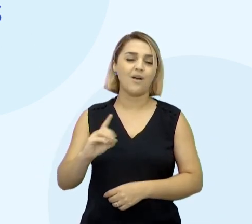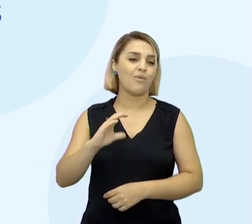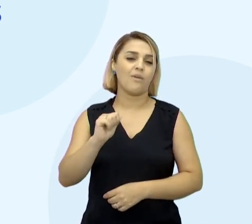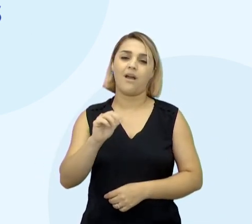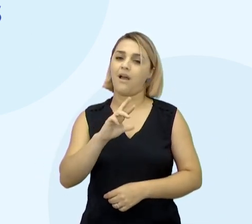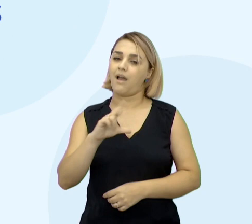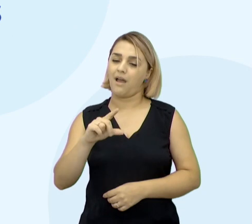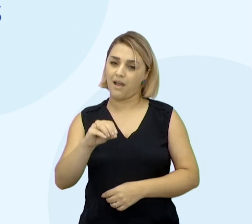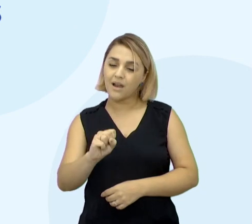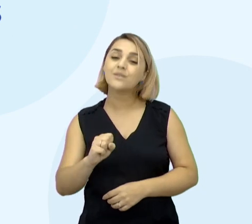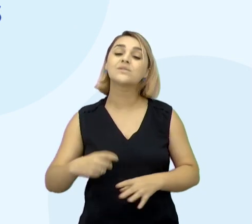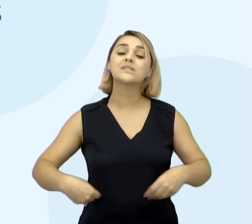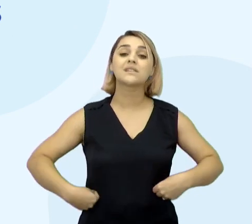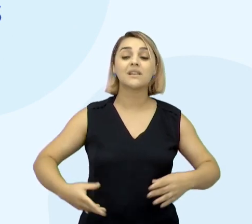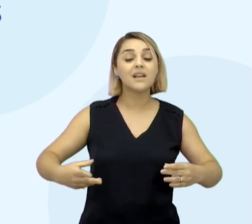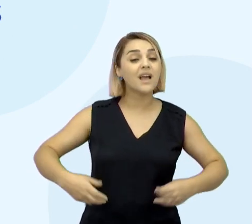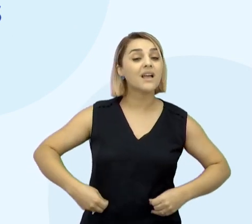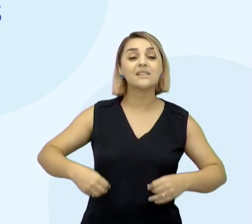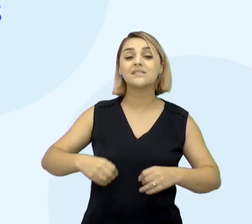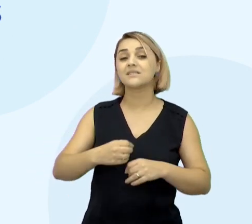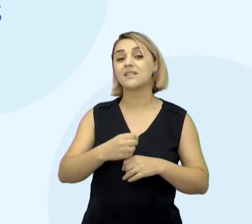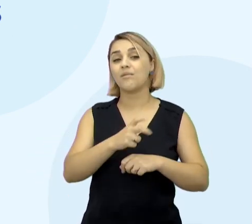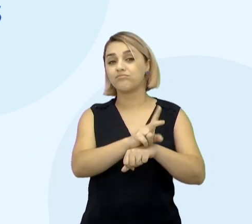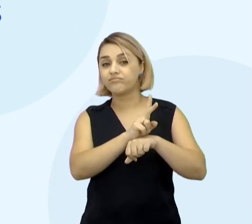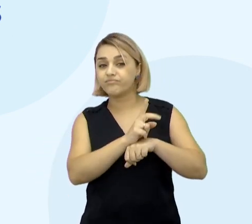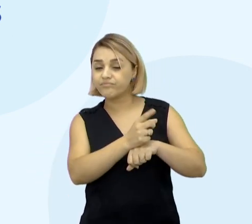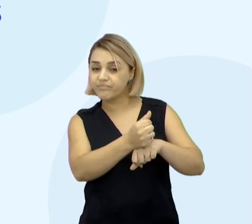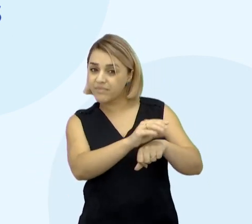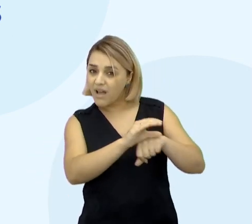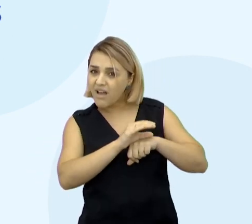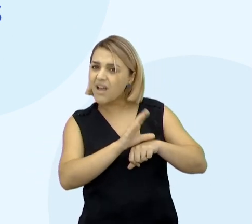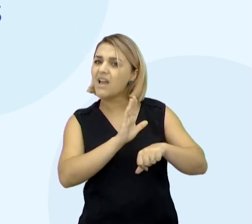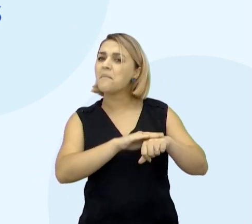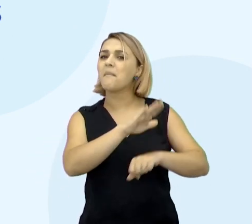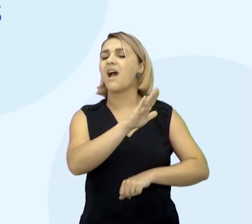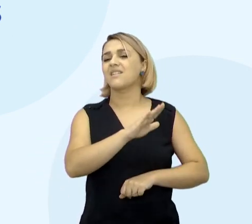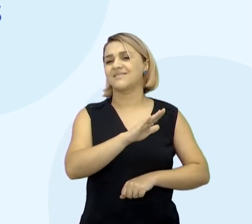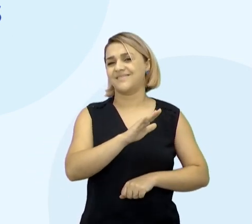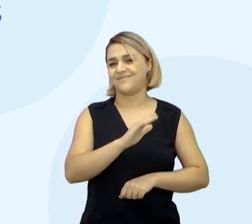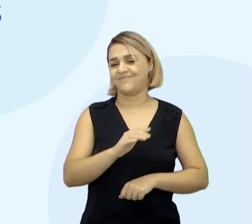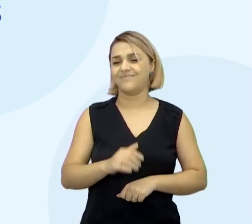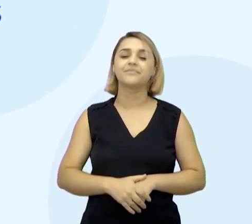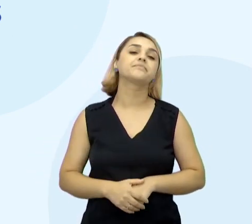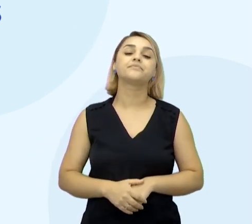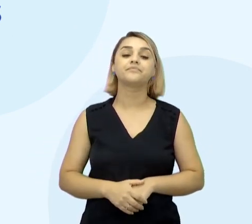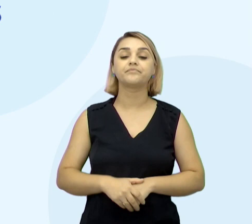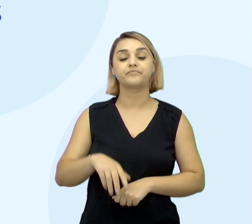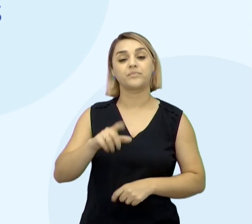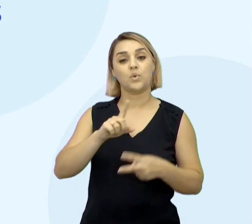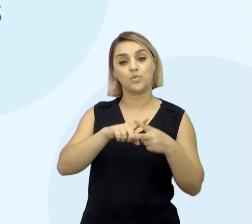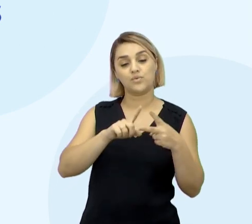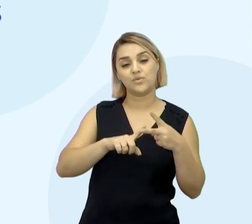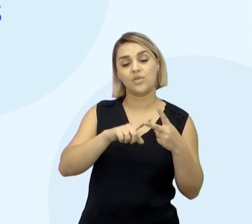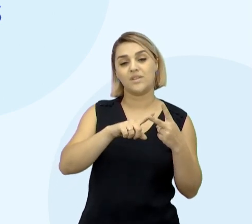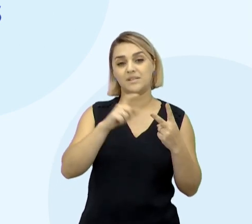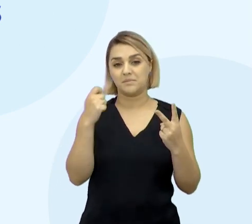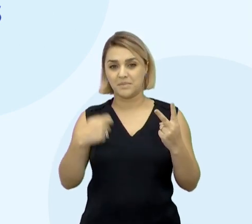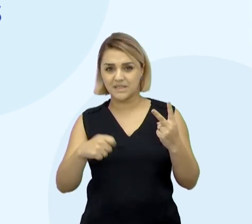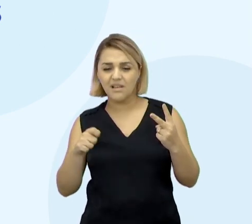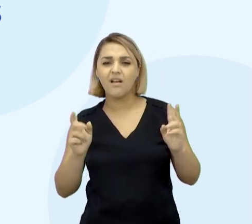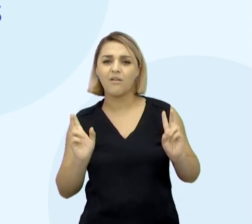essa daqui também é falsa, não poderia ser. Carlos e Juliana devem permanecer com os